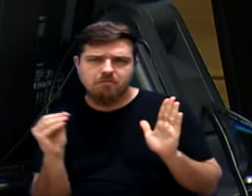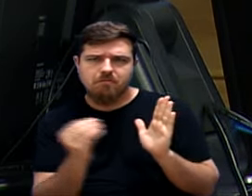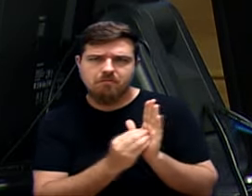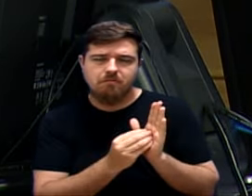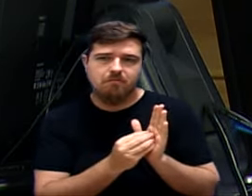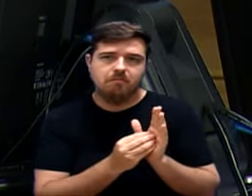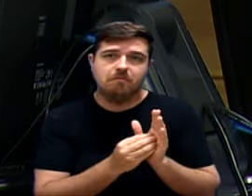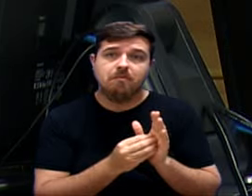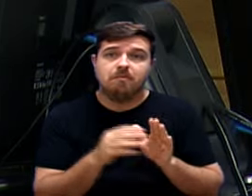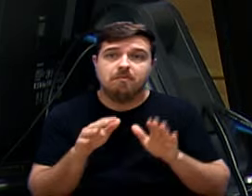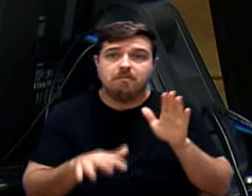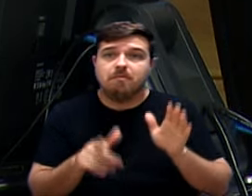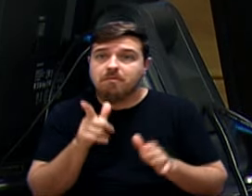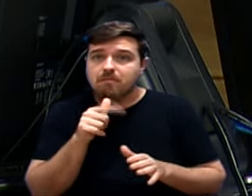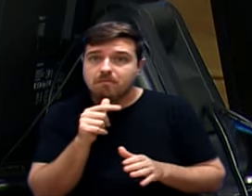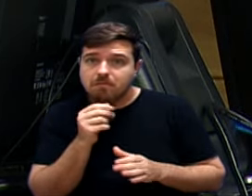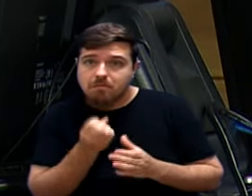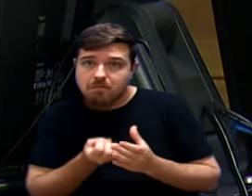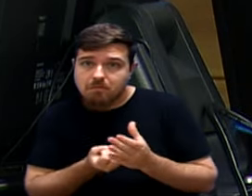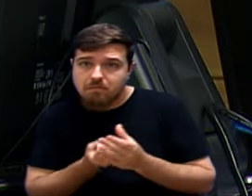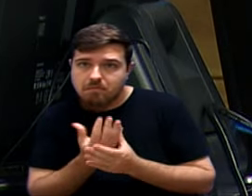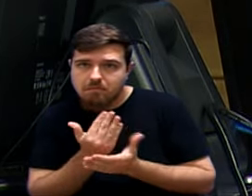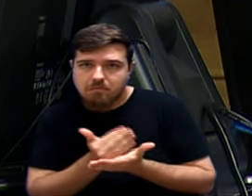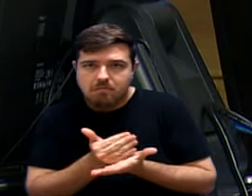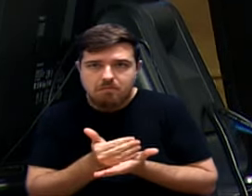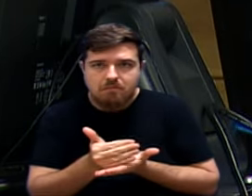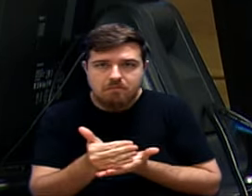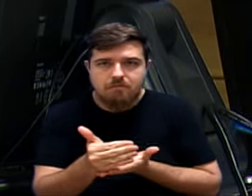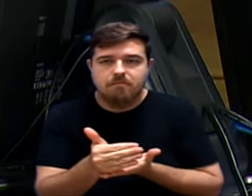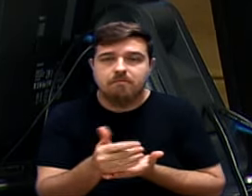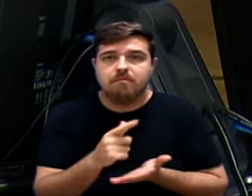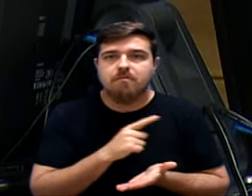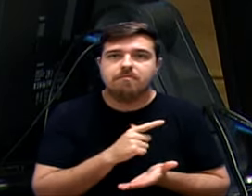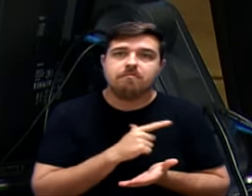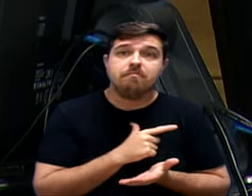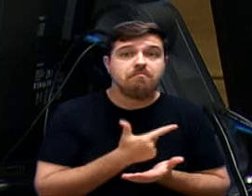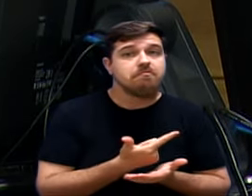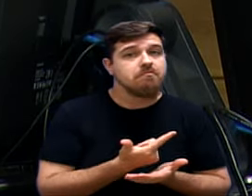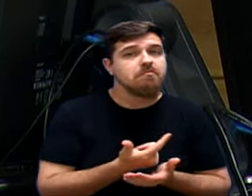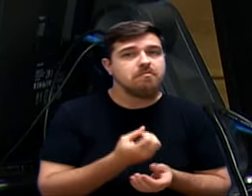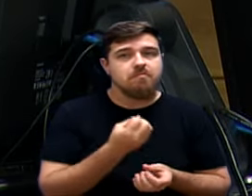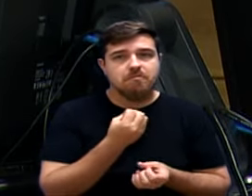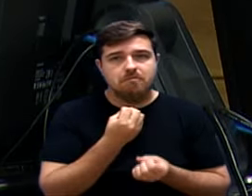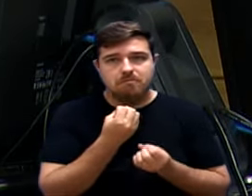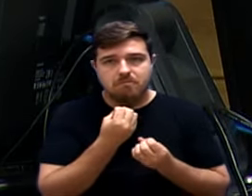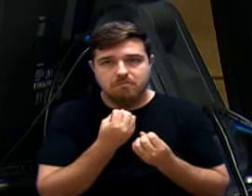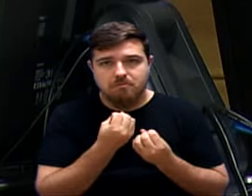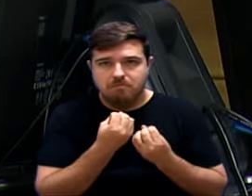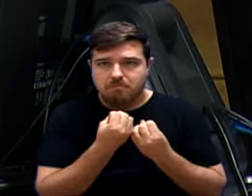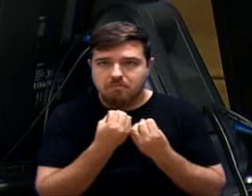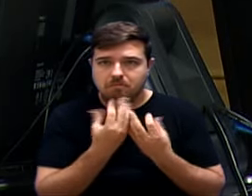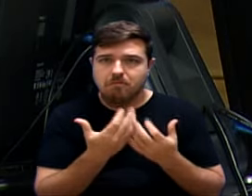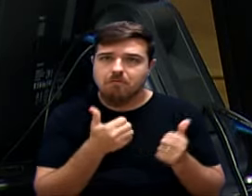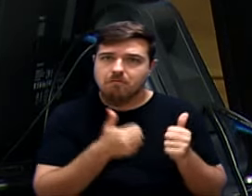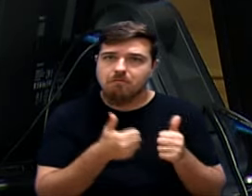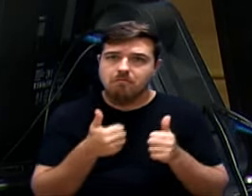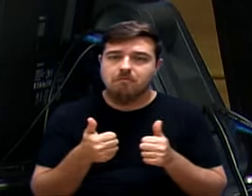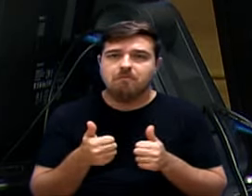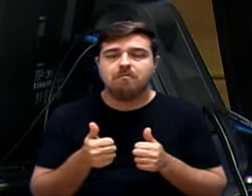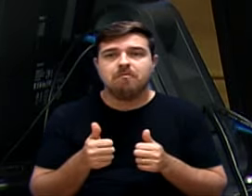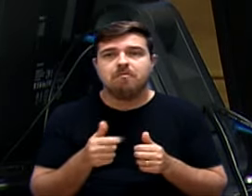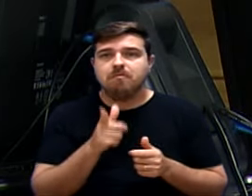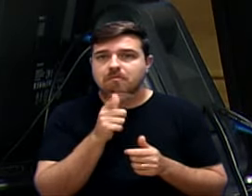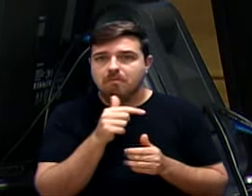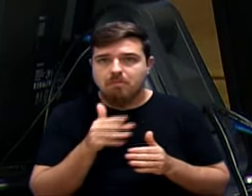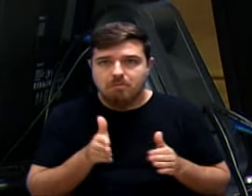pontualmente as nascentes da cidade até por saber que as nascentes são fontes alimentadoras dos pequenos cursos d' água que vai